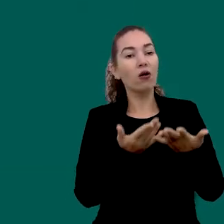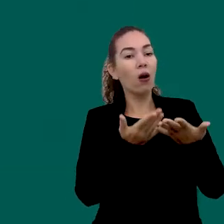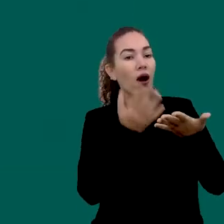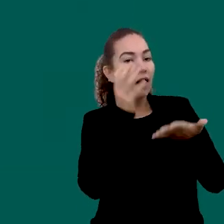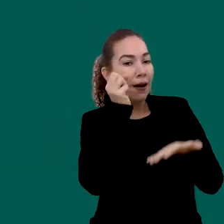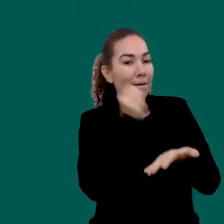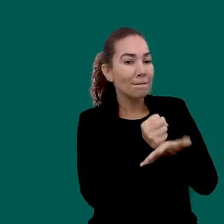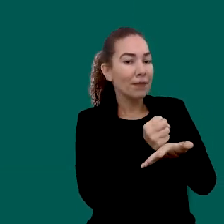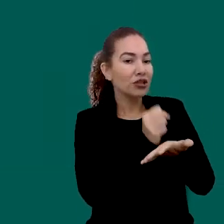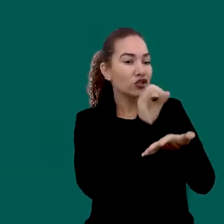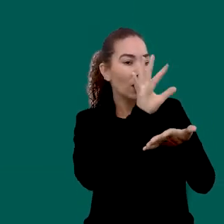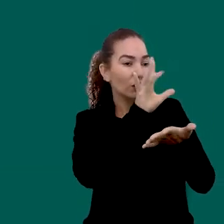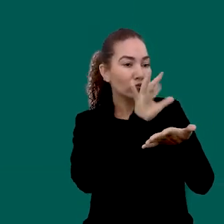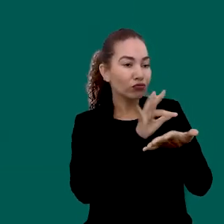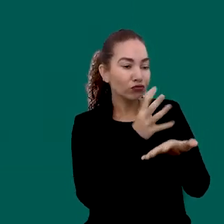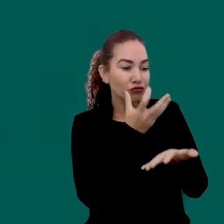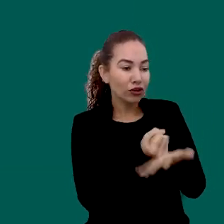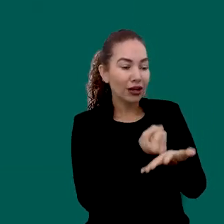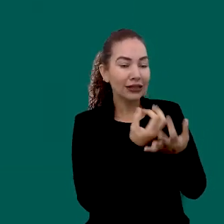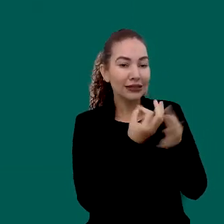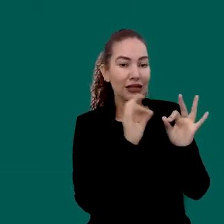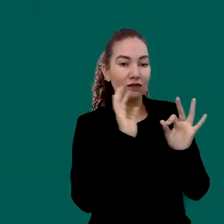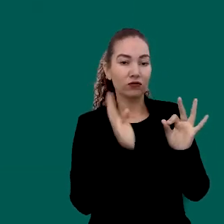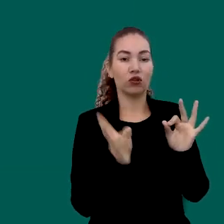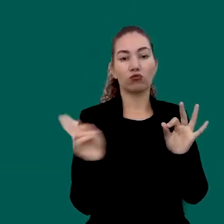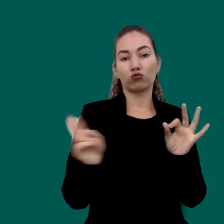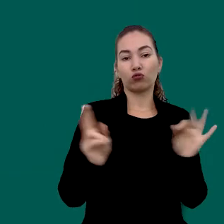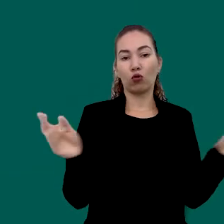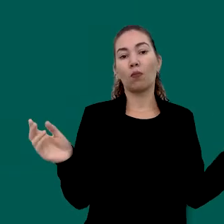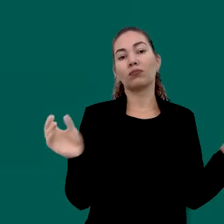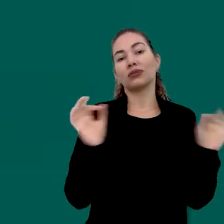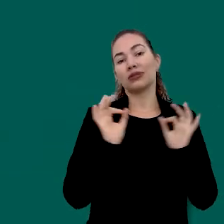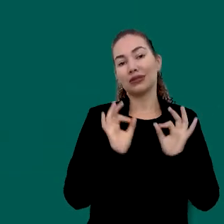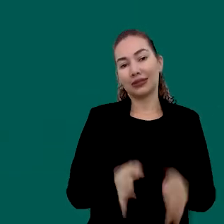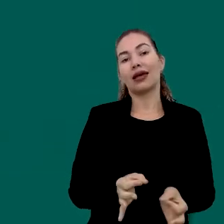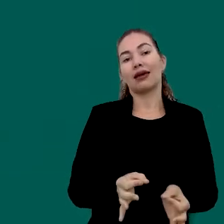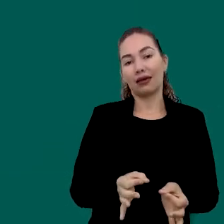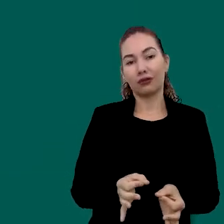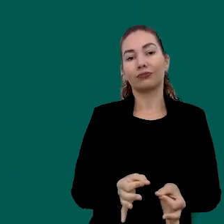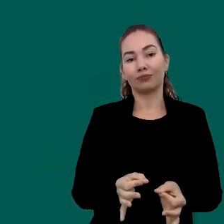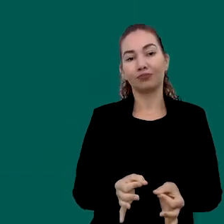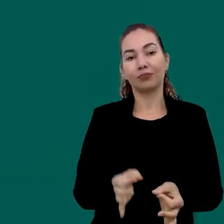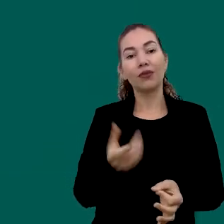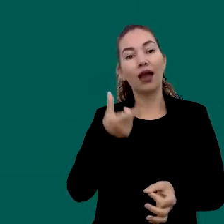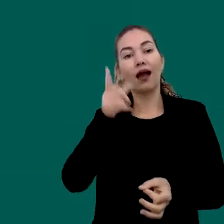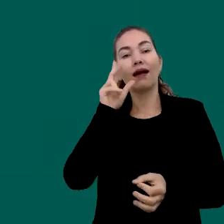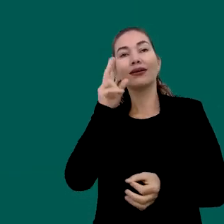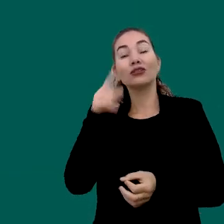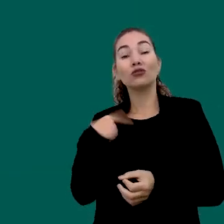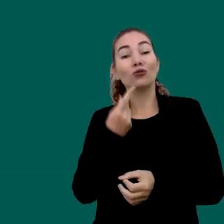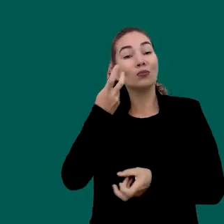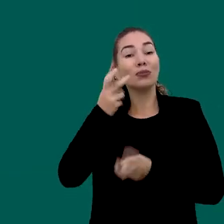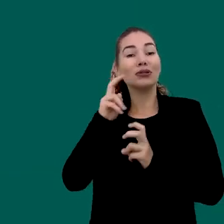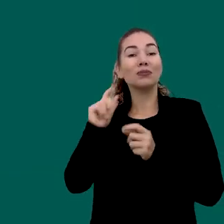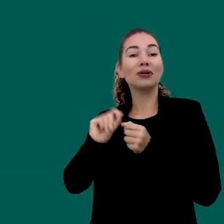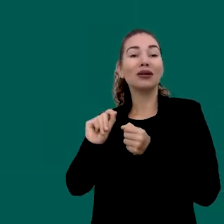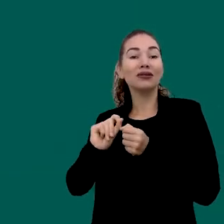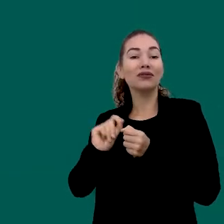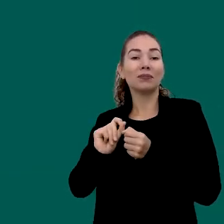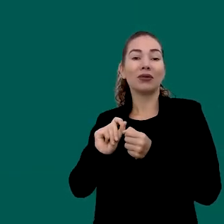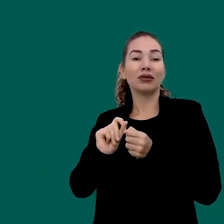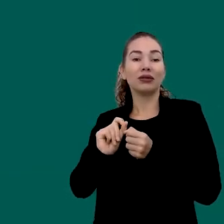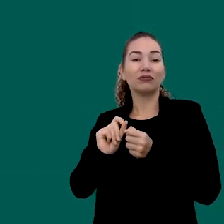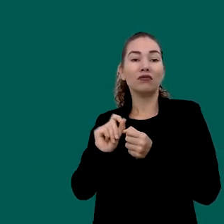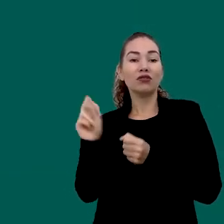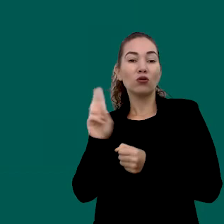item e não achei. E a gente mesmo ia lá, olhava, analisava, tá escrito de uma forma errada, realmente não ia achar, não tá no lugar correto.